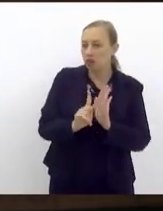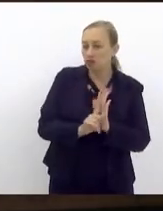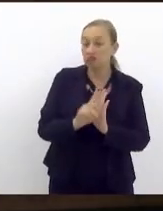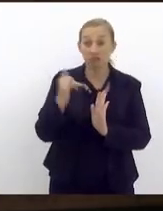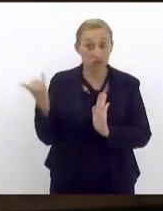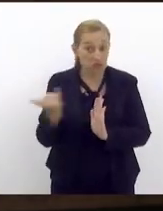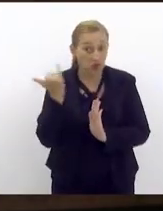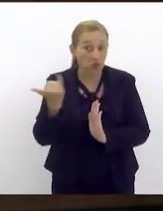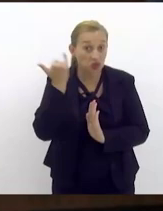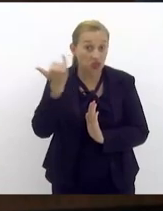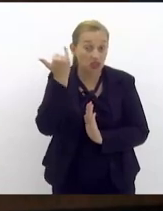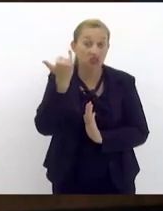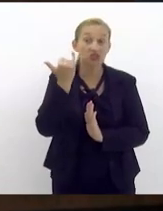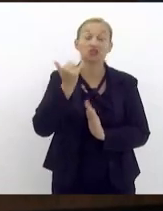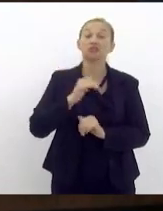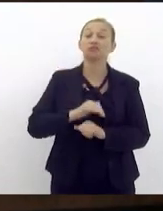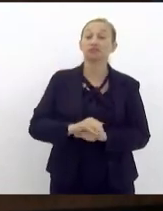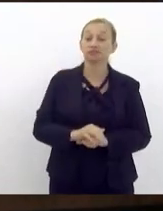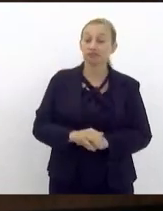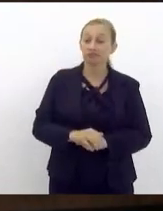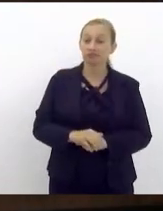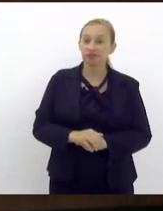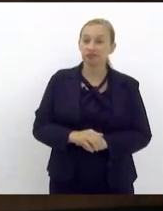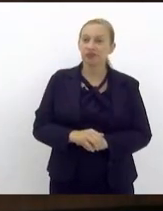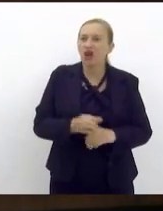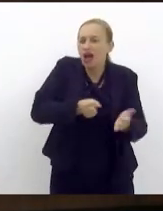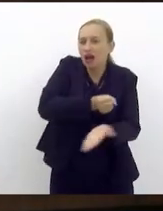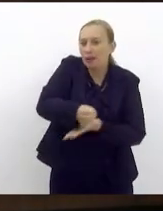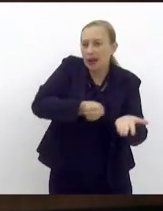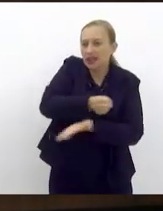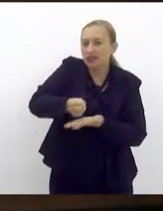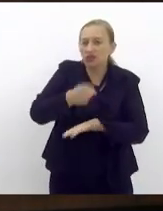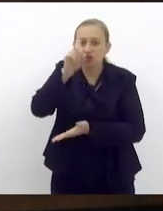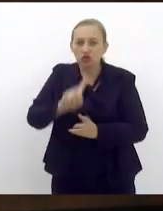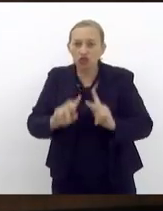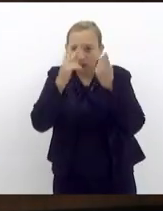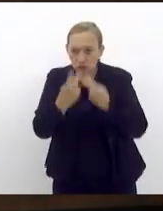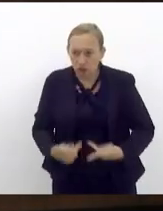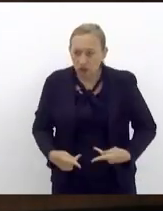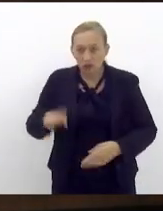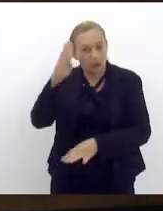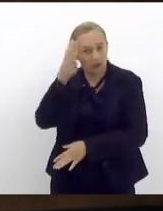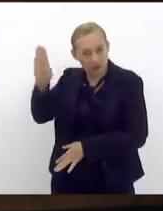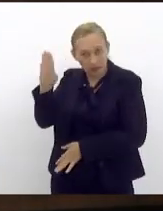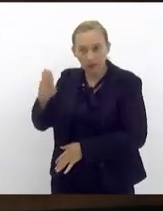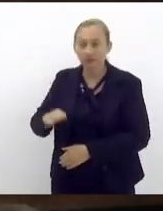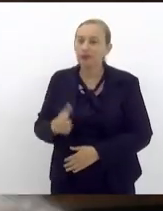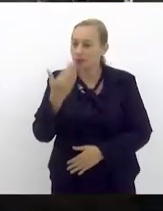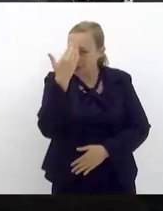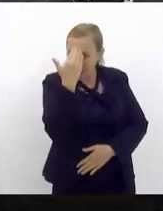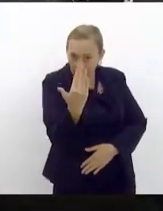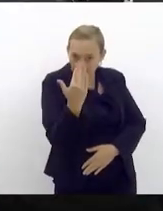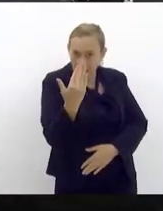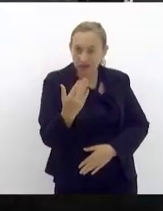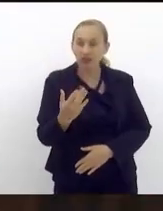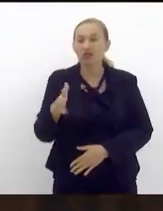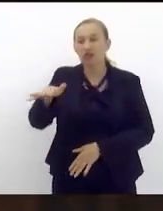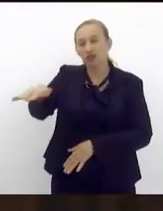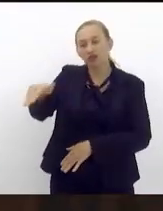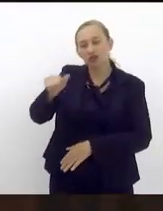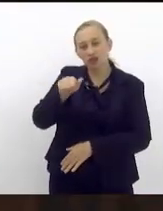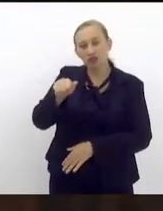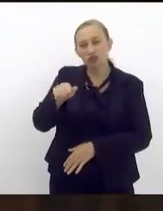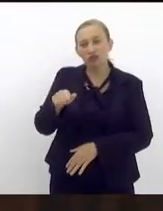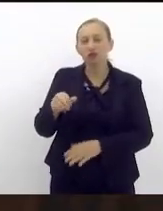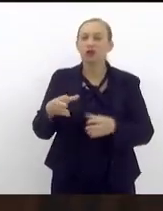né E que garante a base do Direitos Humanos como fundamental obrigada te amo para